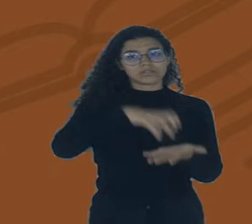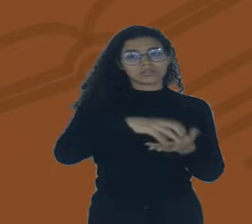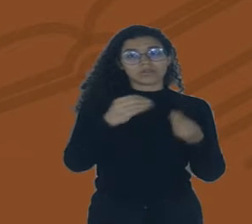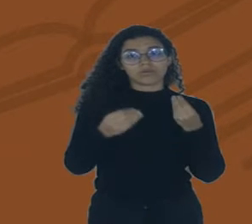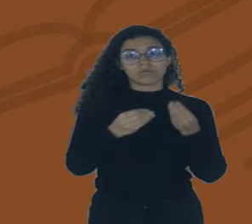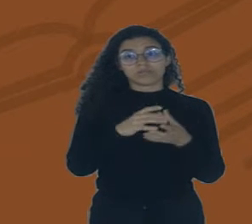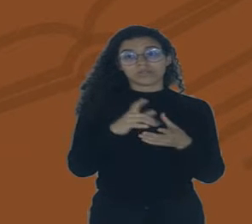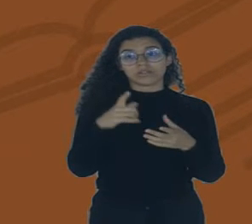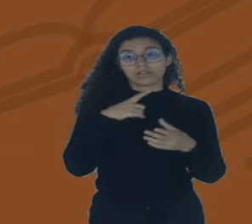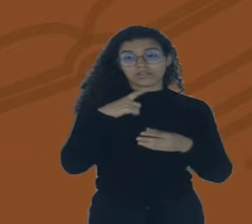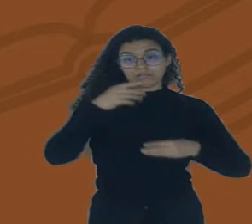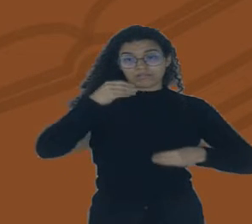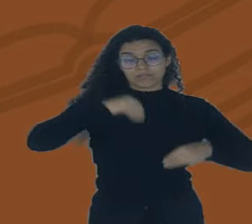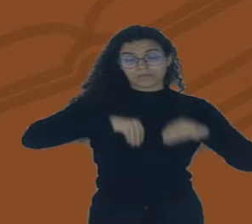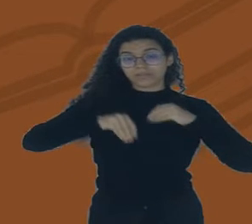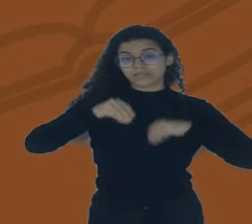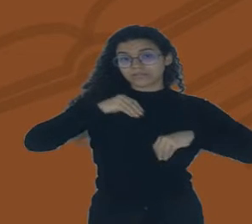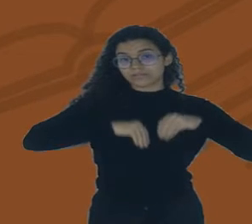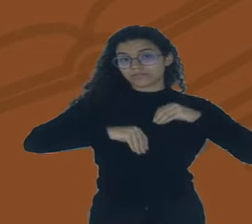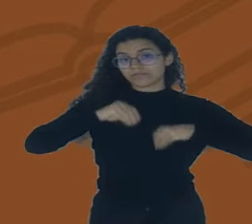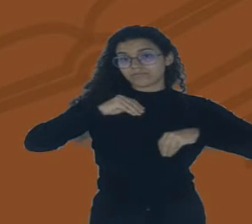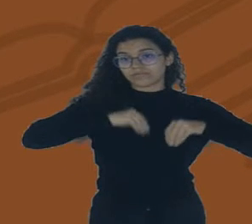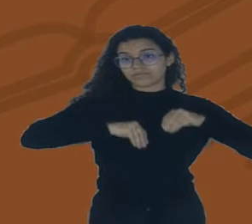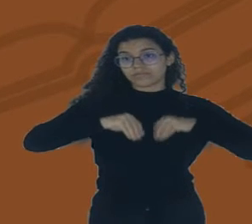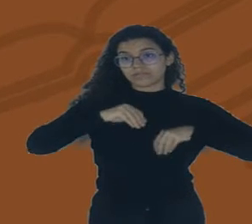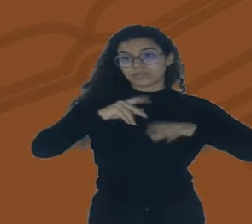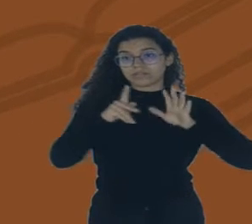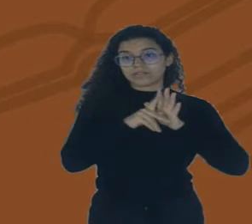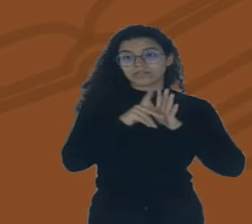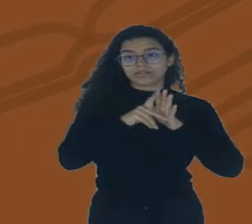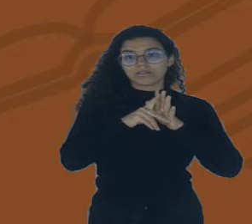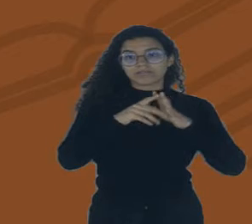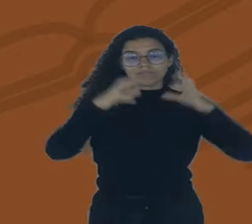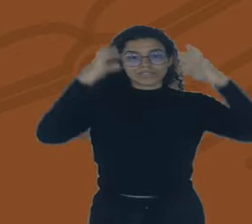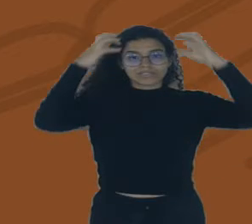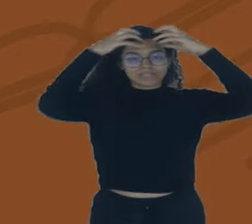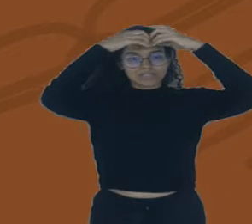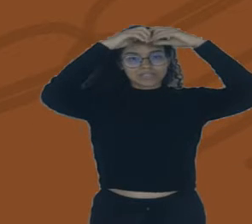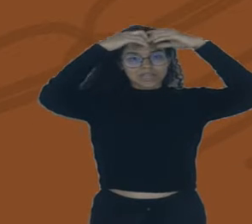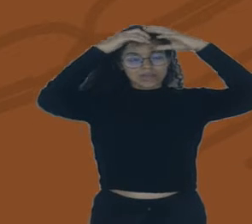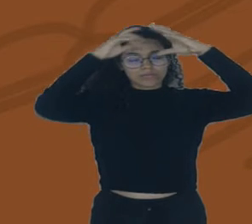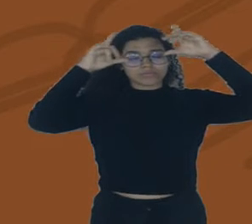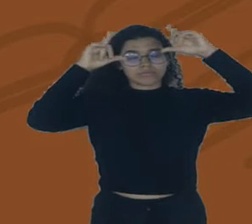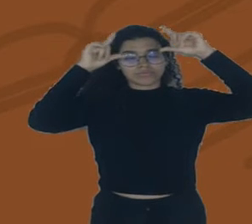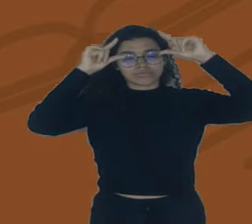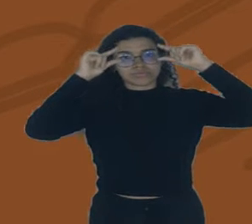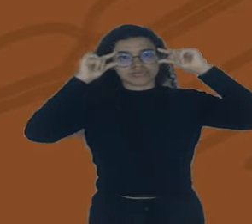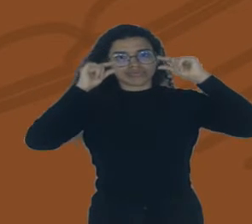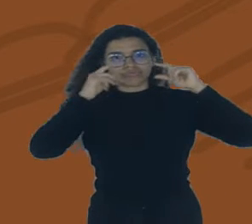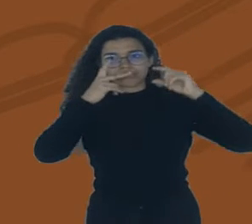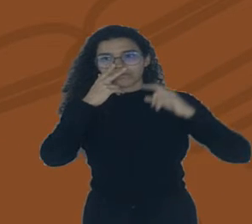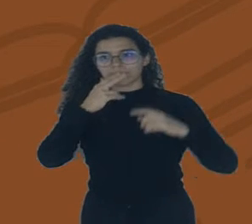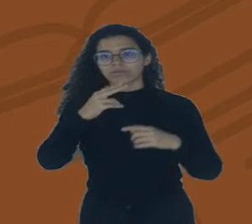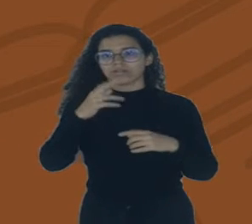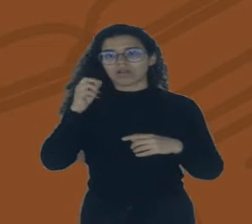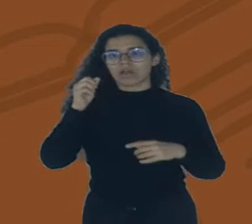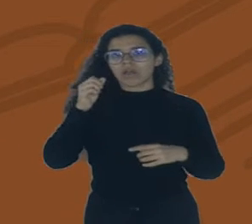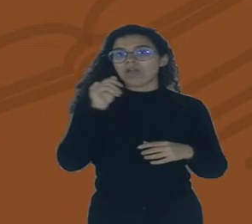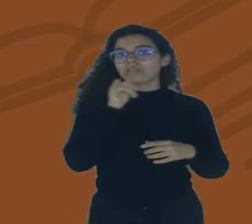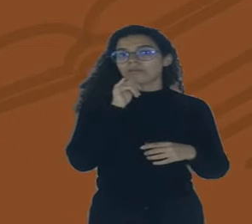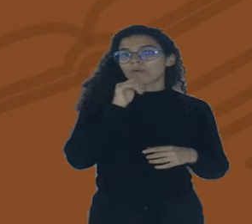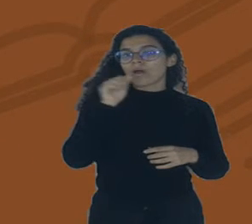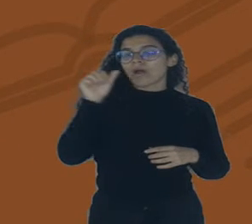as drogas que são chamadas de depressivas, que diminuem a atividade cerebral, como por exemplo álcool,